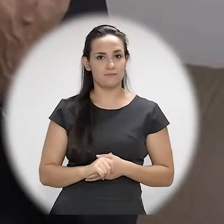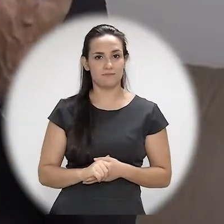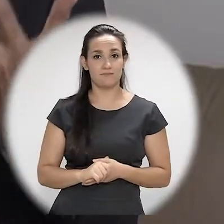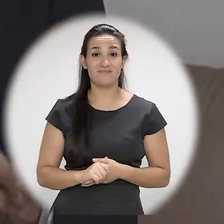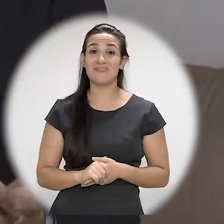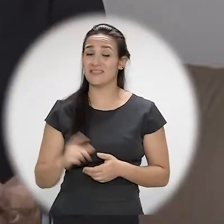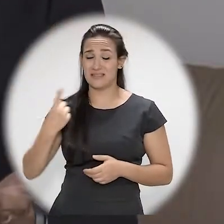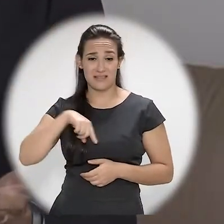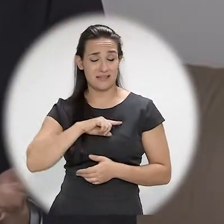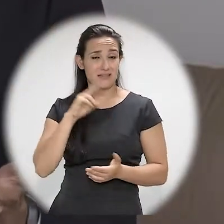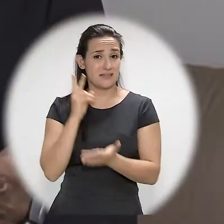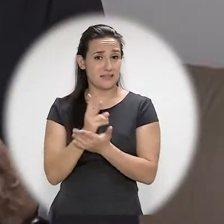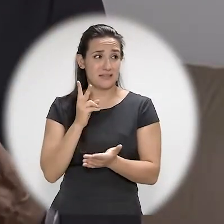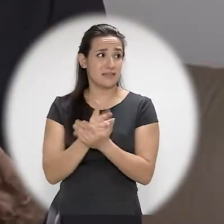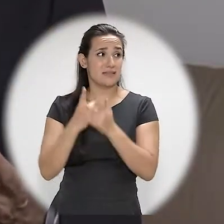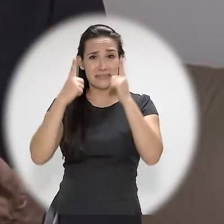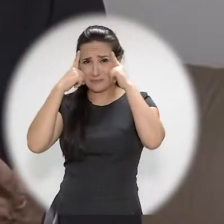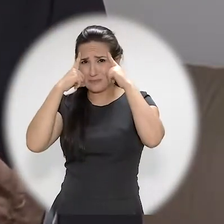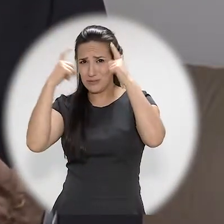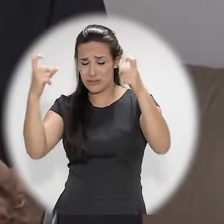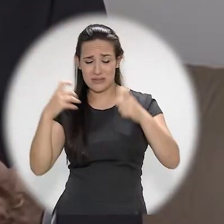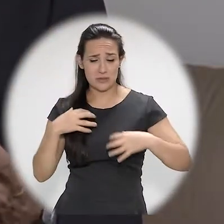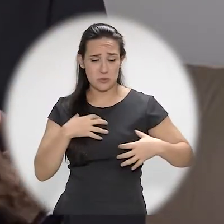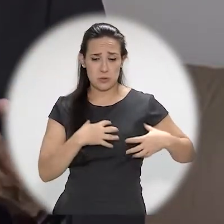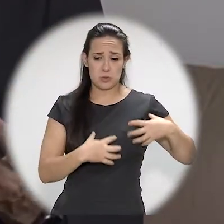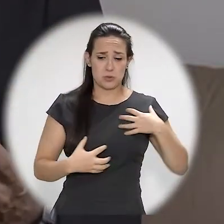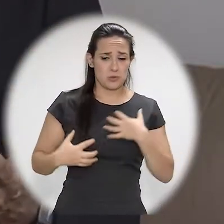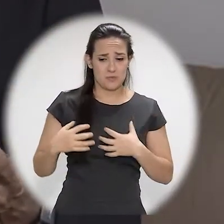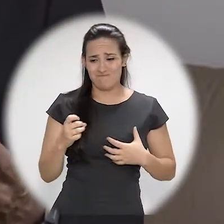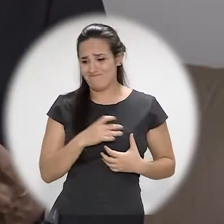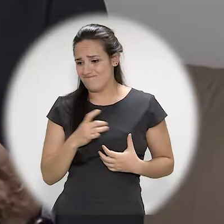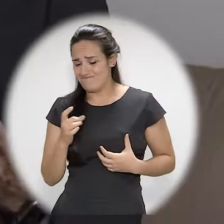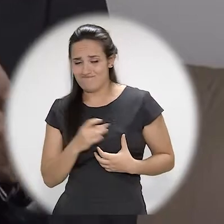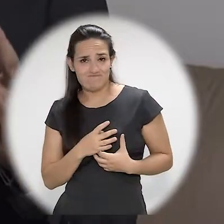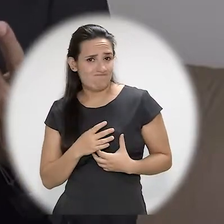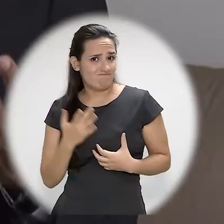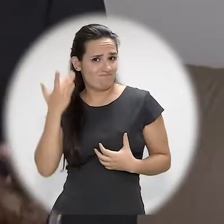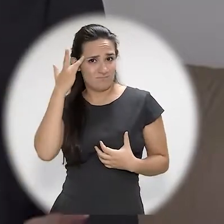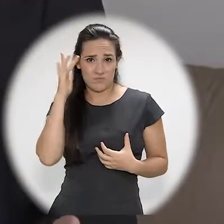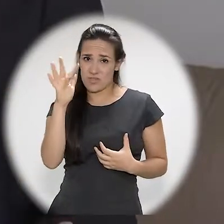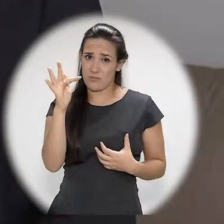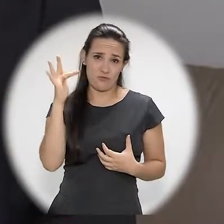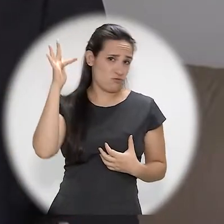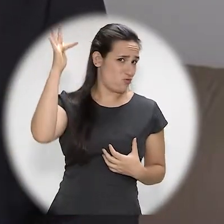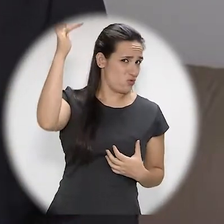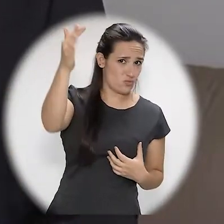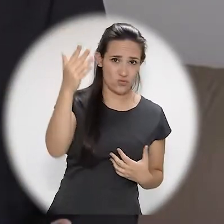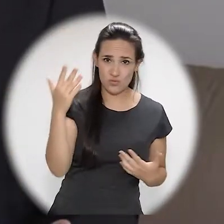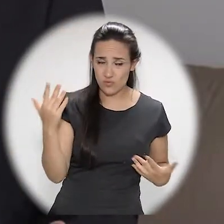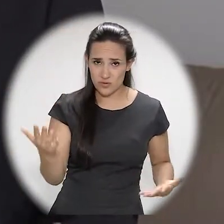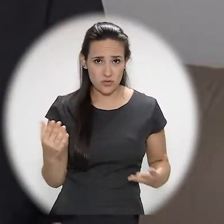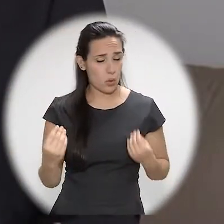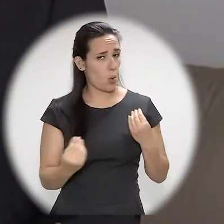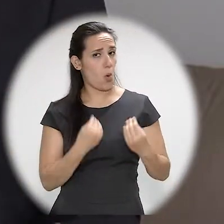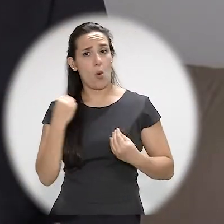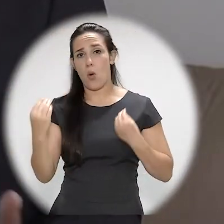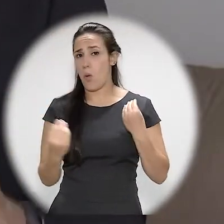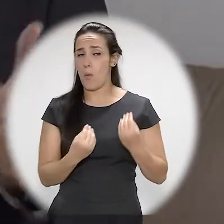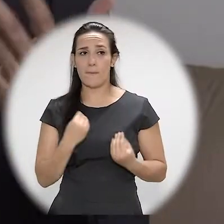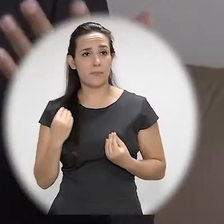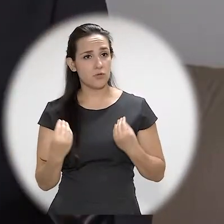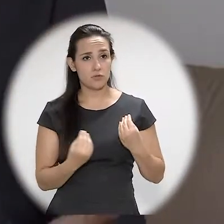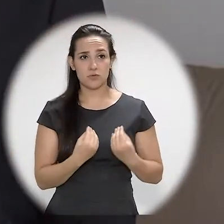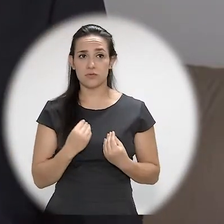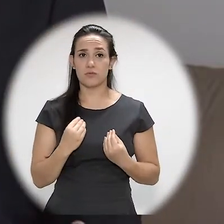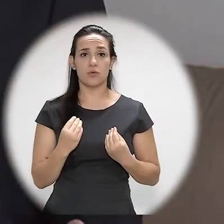estamos o tempo inteiro estressados, inseguros, não sabemos o que nós vamos ter amanhã,